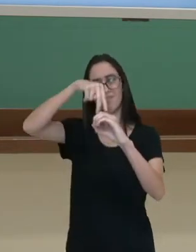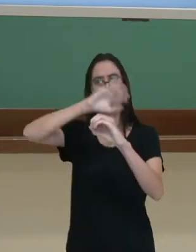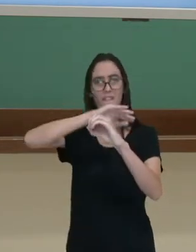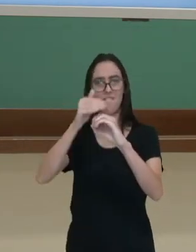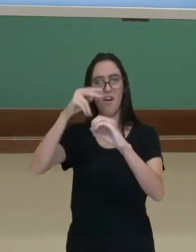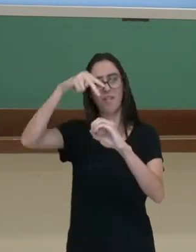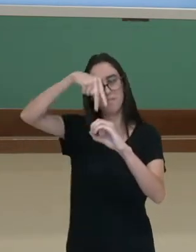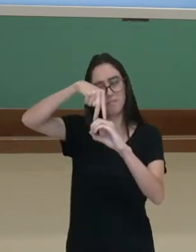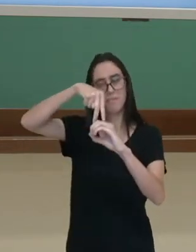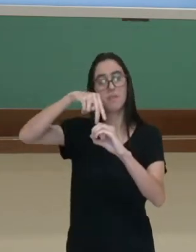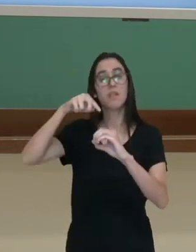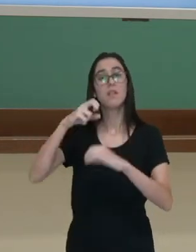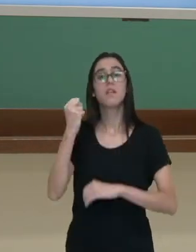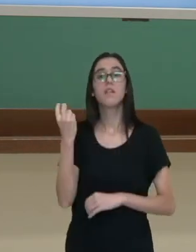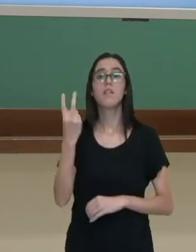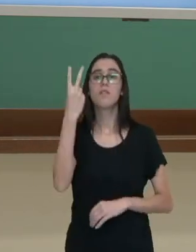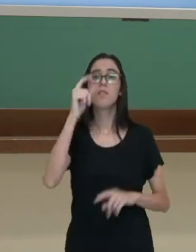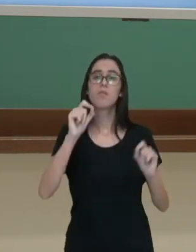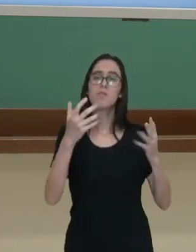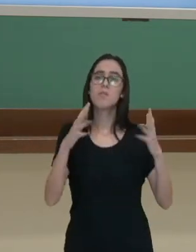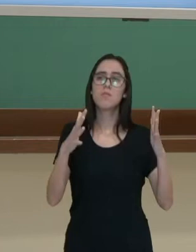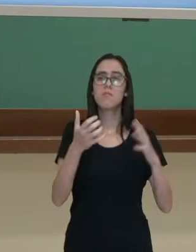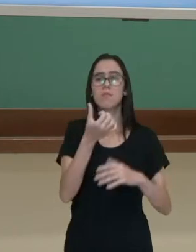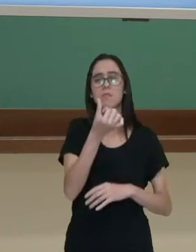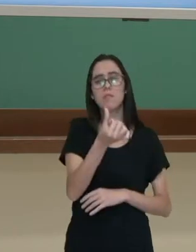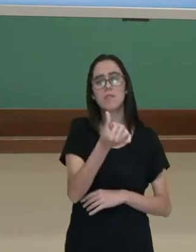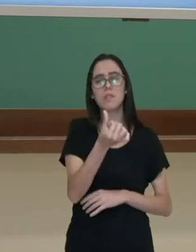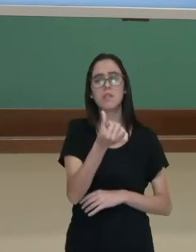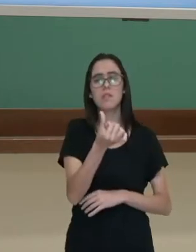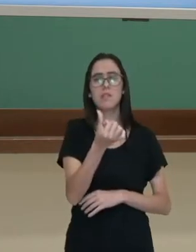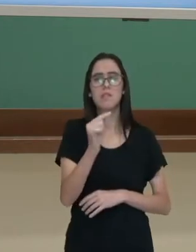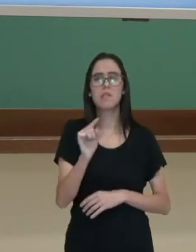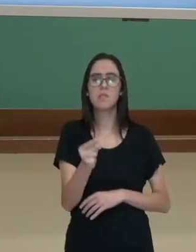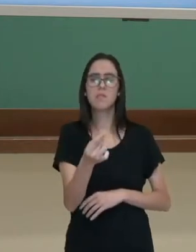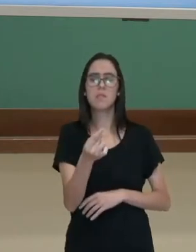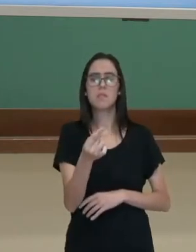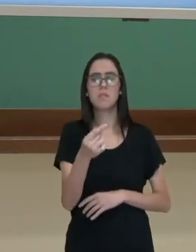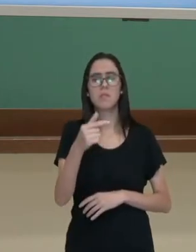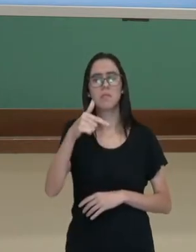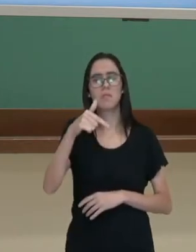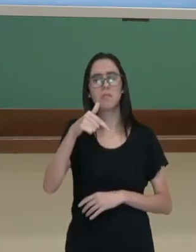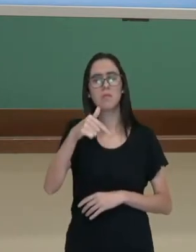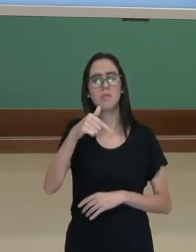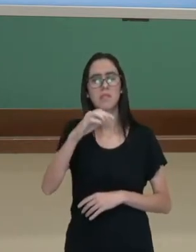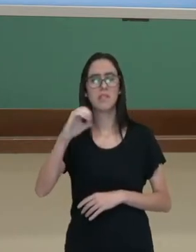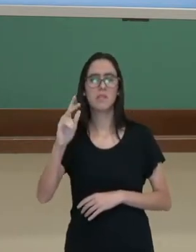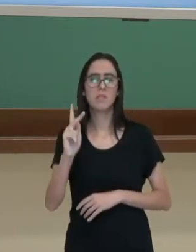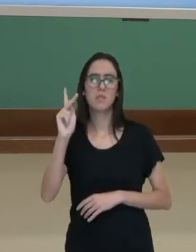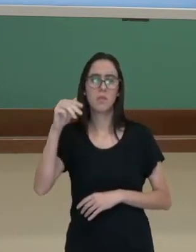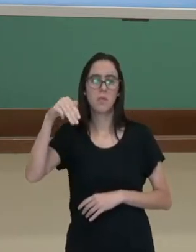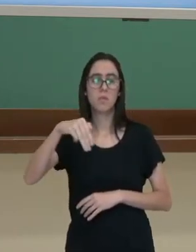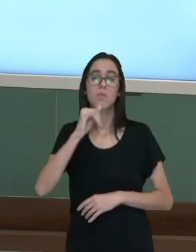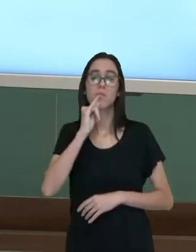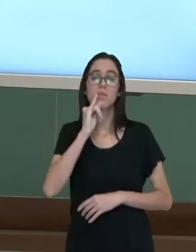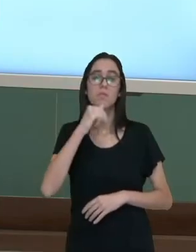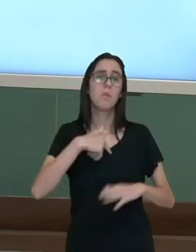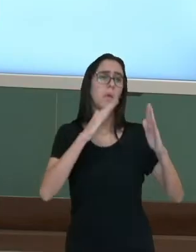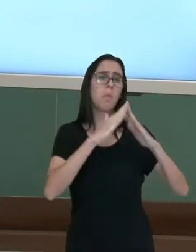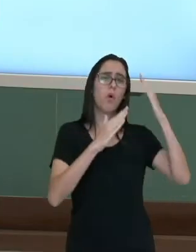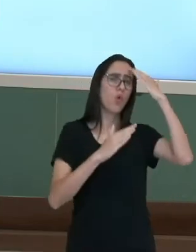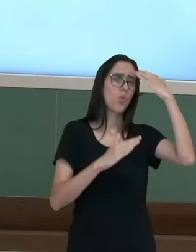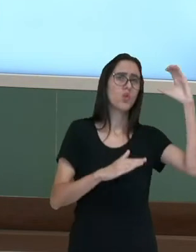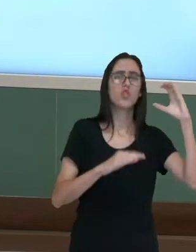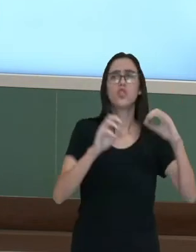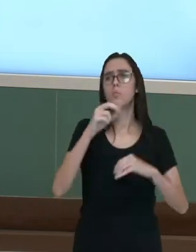é próximo a 6.400 quilômetros. Né? Ah, mas eu estou no Monte Everest, eu estou aqui em Curitiba. Não, eu estou morando lá